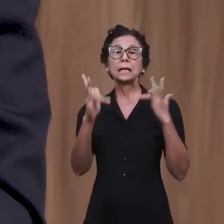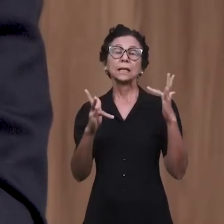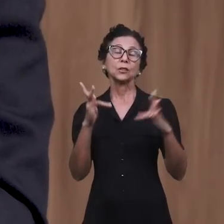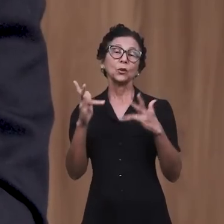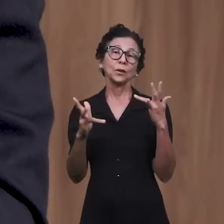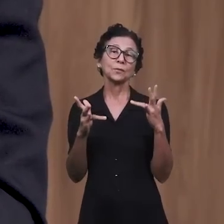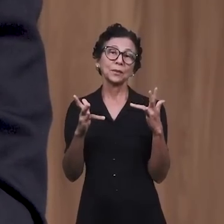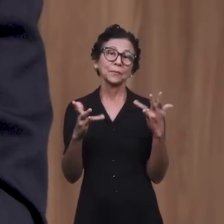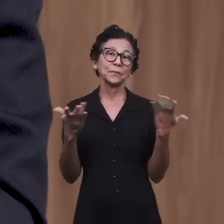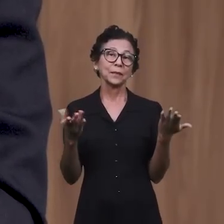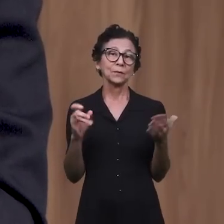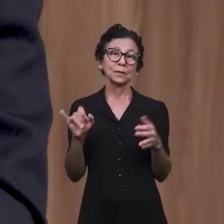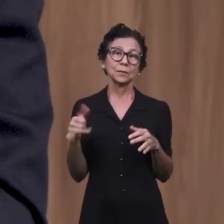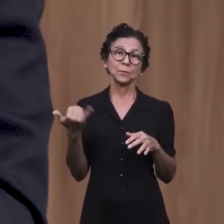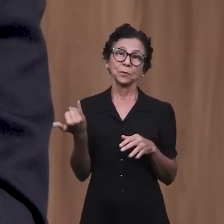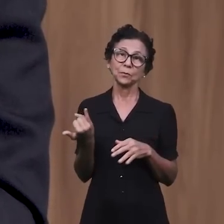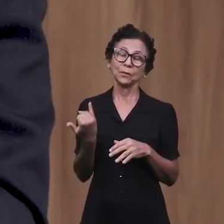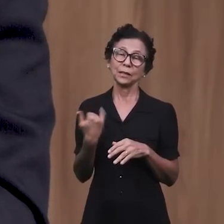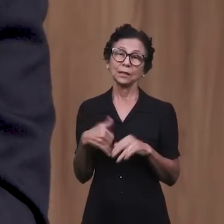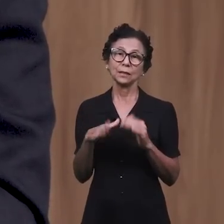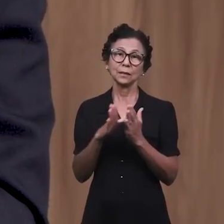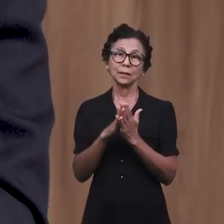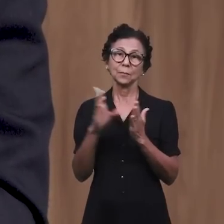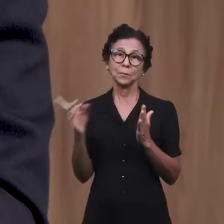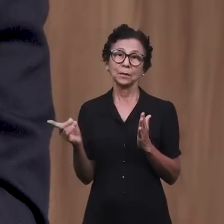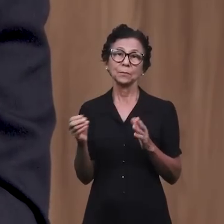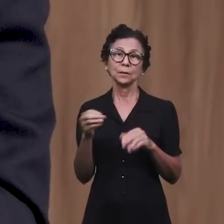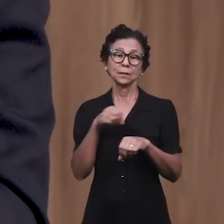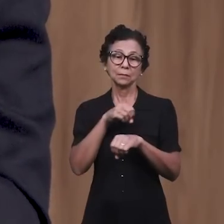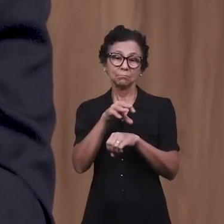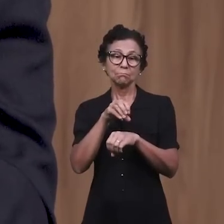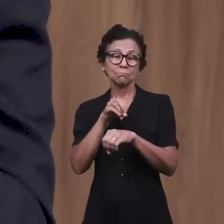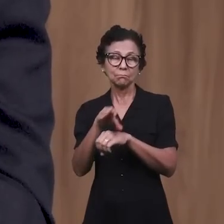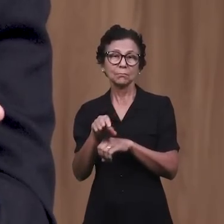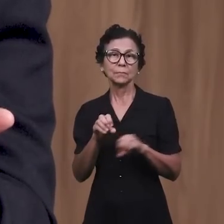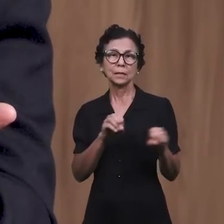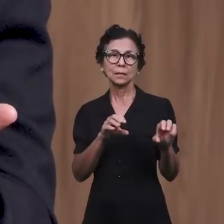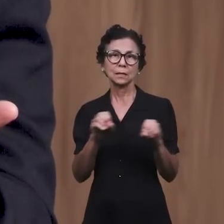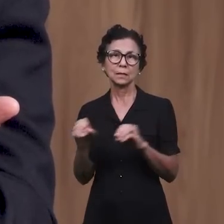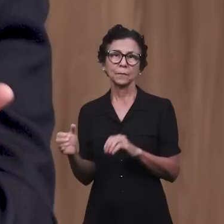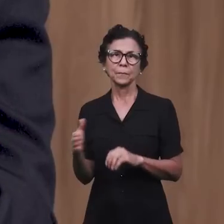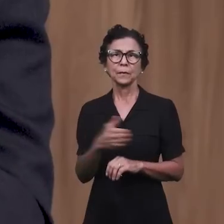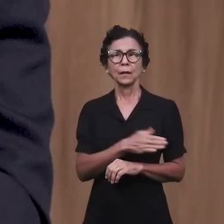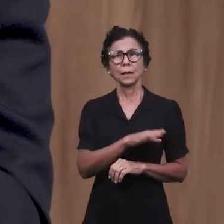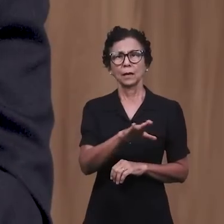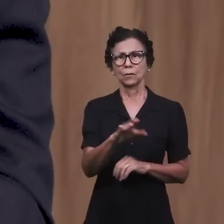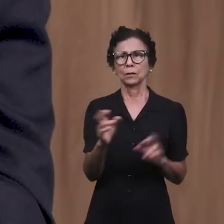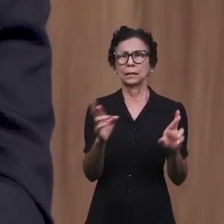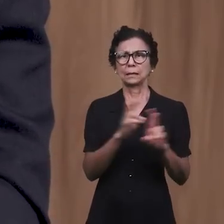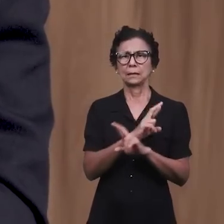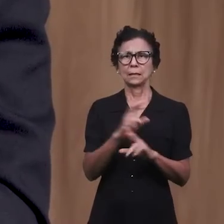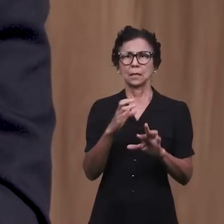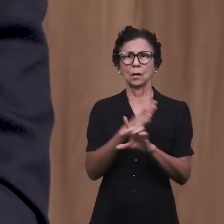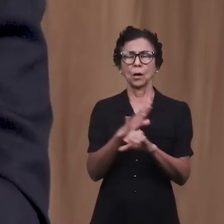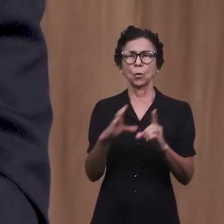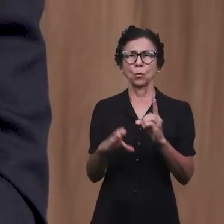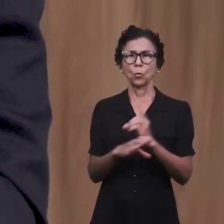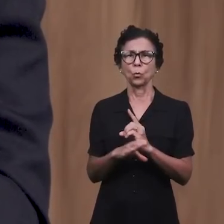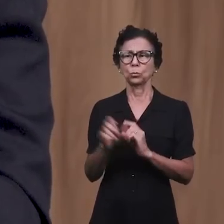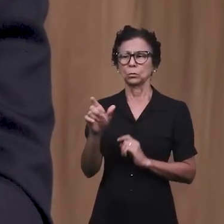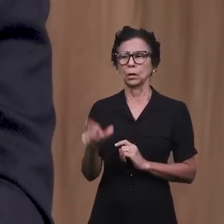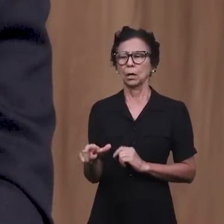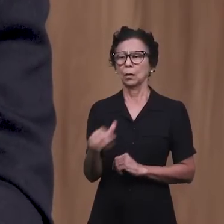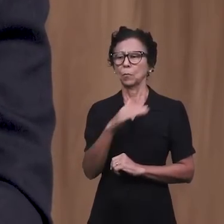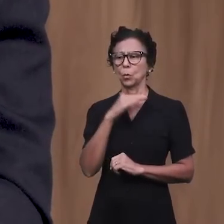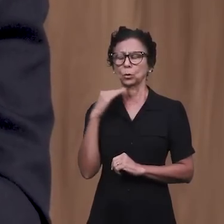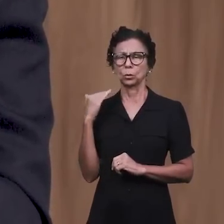transmitir o ensino da palavra de Deus, né? No caso, por exemplo, do culto fúnebre, do culto de sepultamento, que a palavra tem que